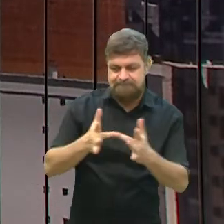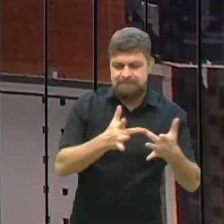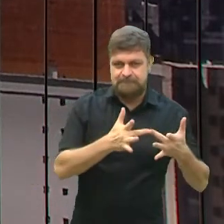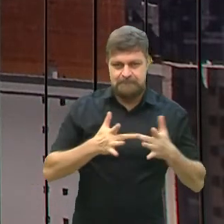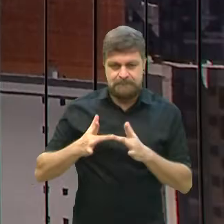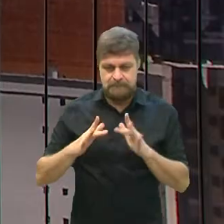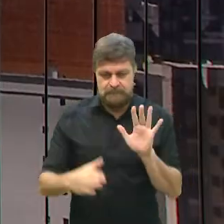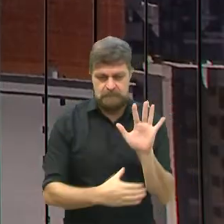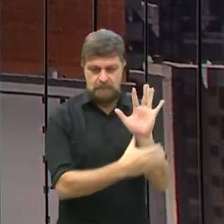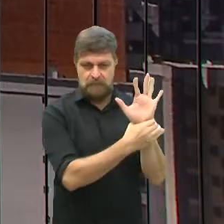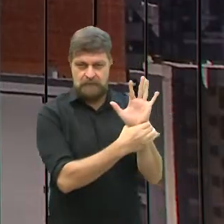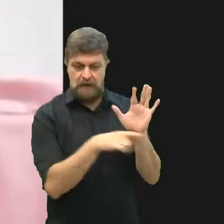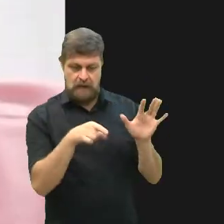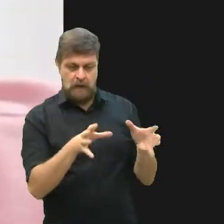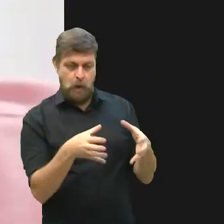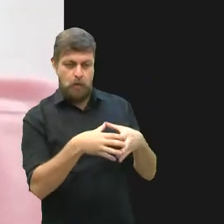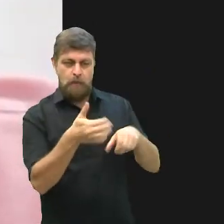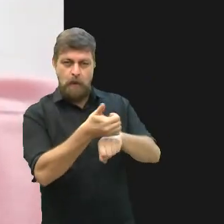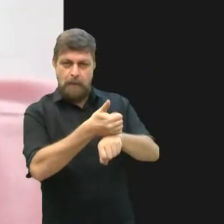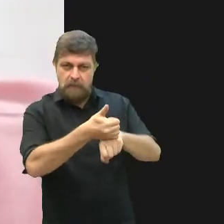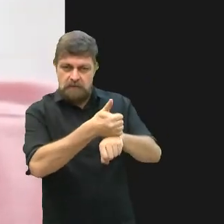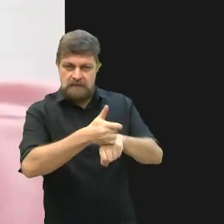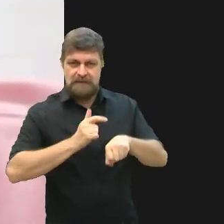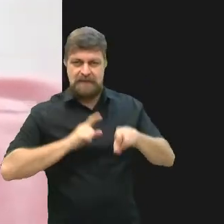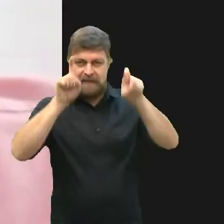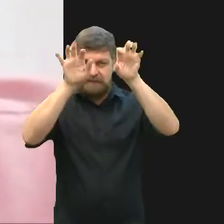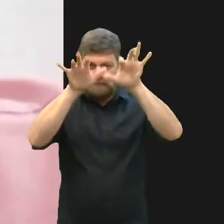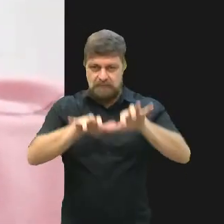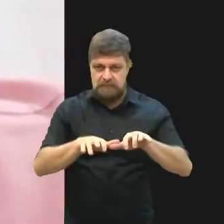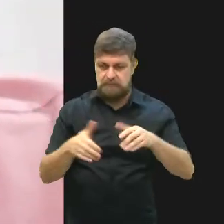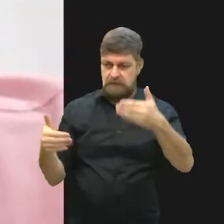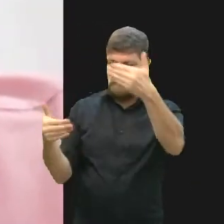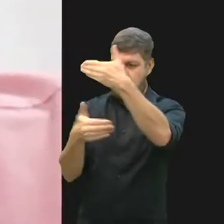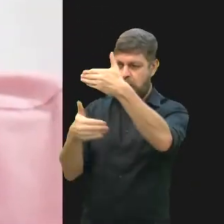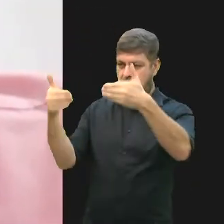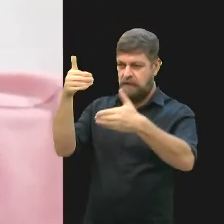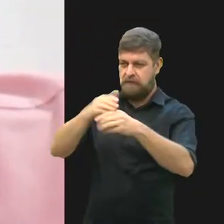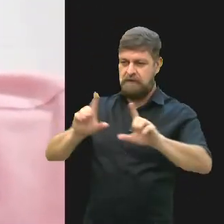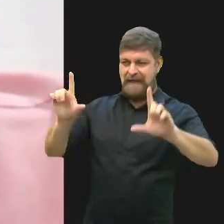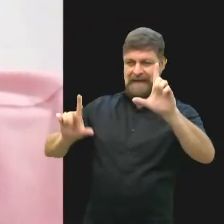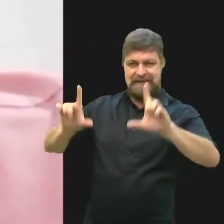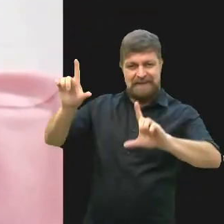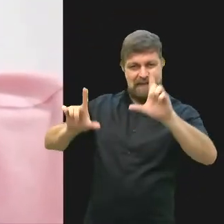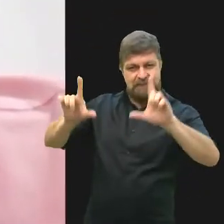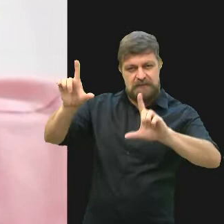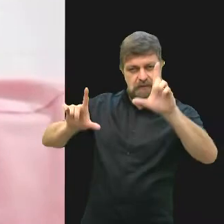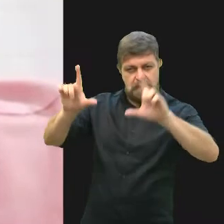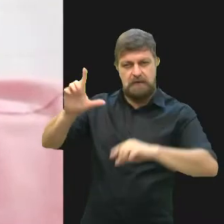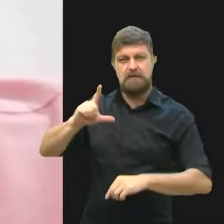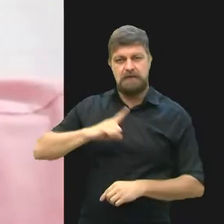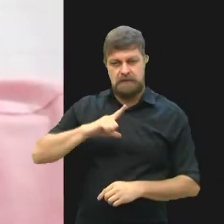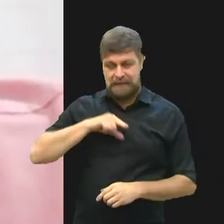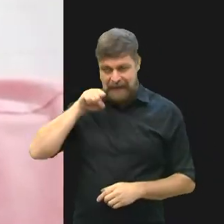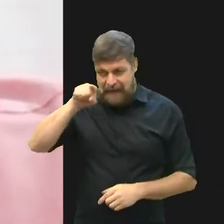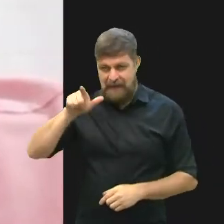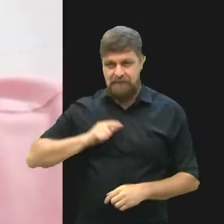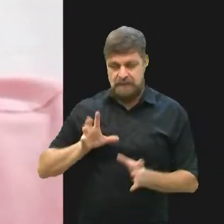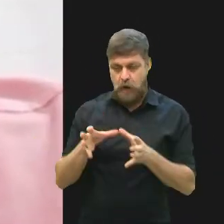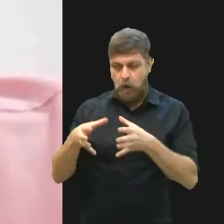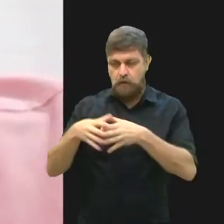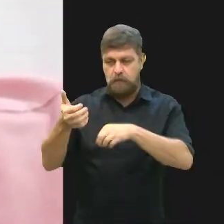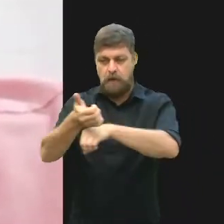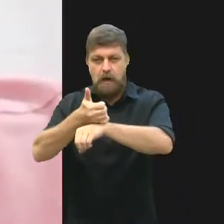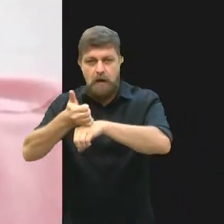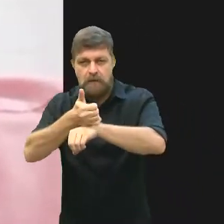Ali nós temos uma equipe técnica, computadores, telões, televisores, né, telões, em que a gente faz uma equipe